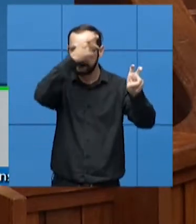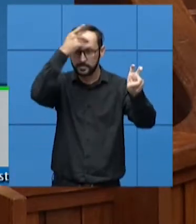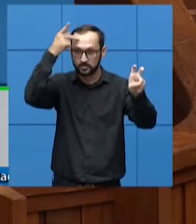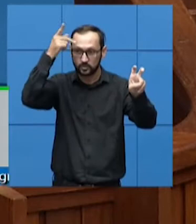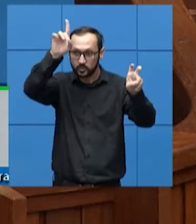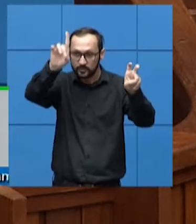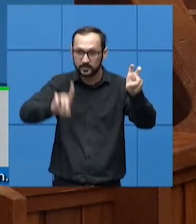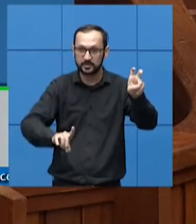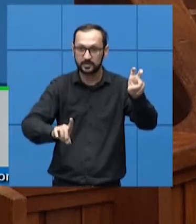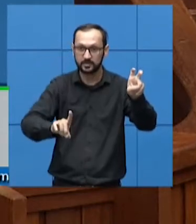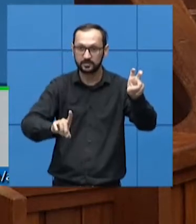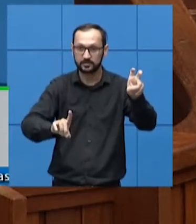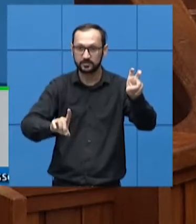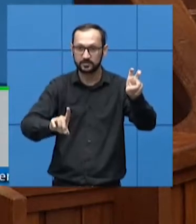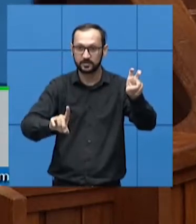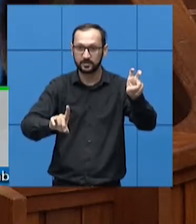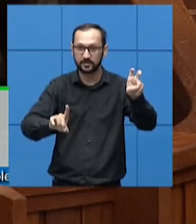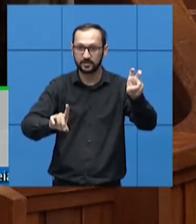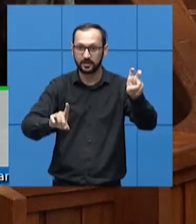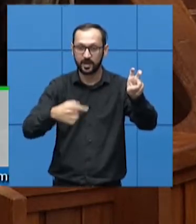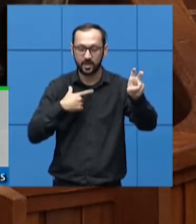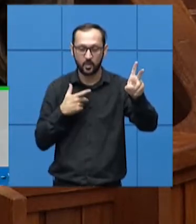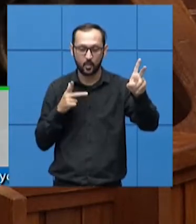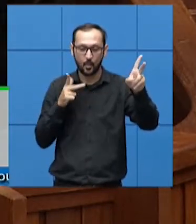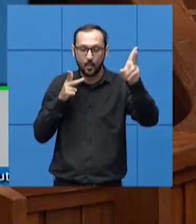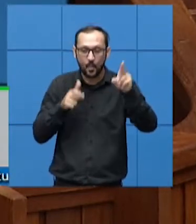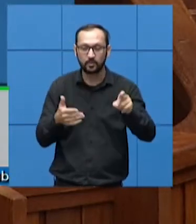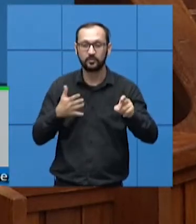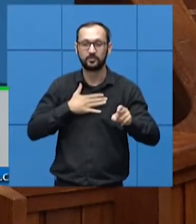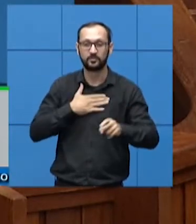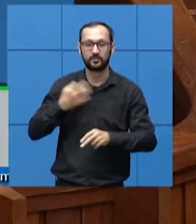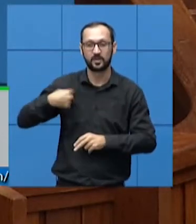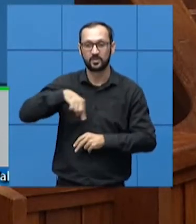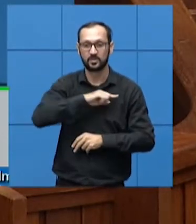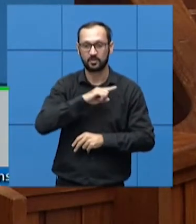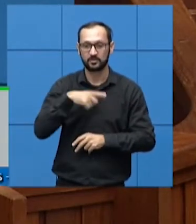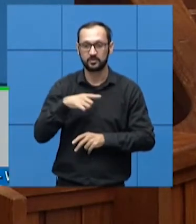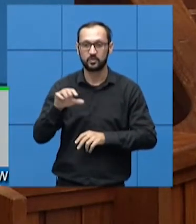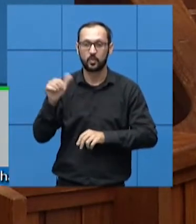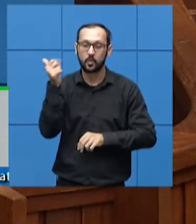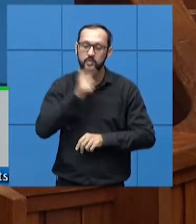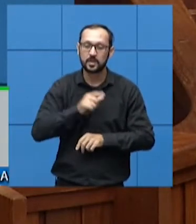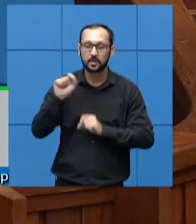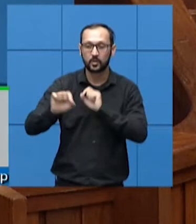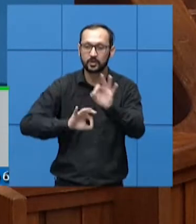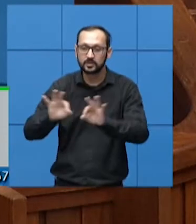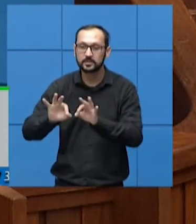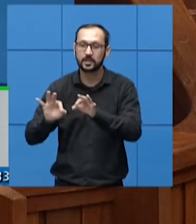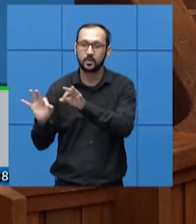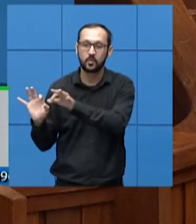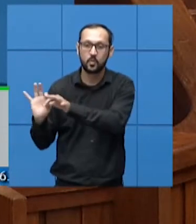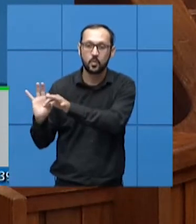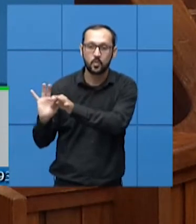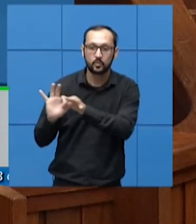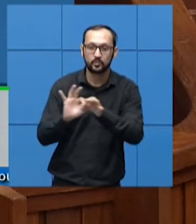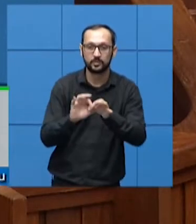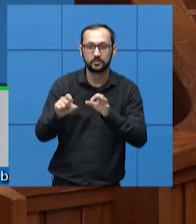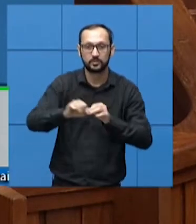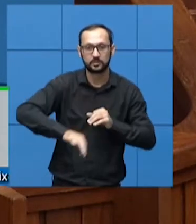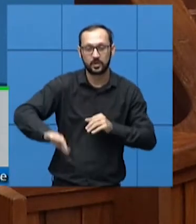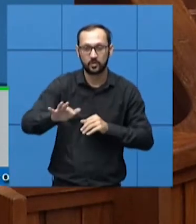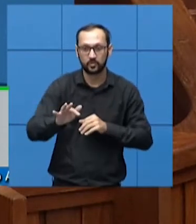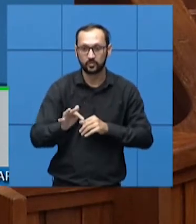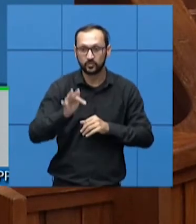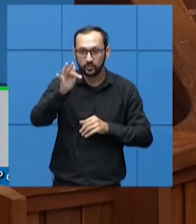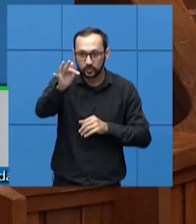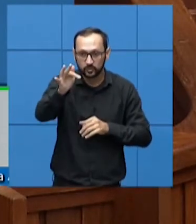a todos nós. Juntos, podemos construir um novo cenário social, para que no presente e no futuro,